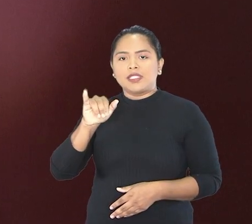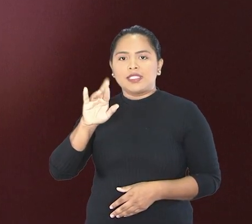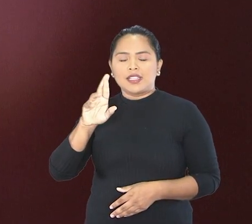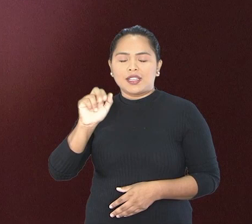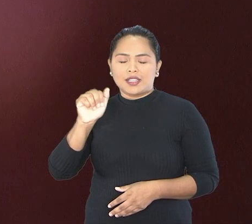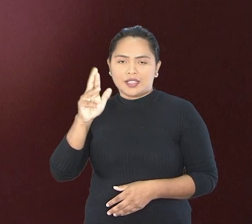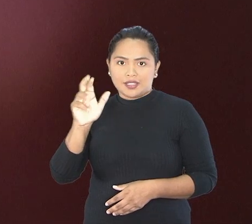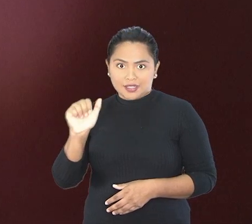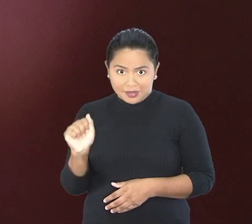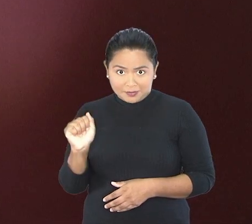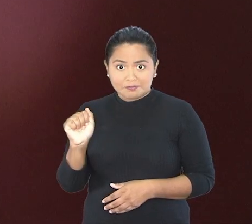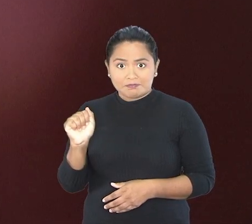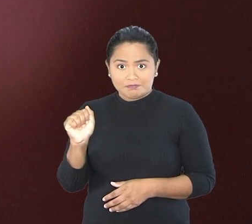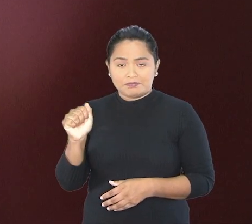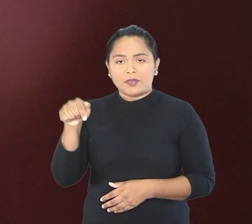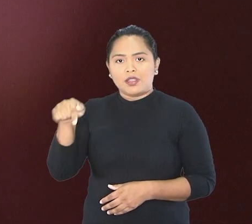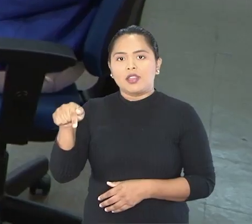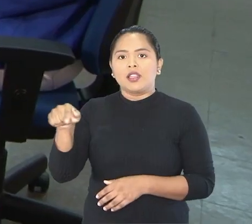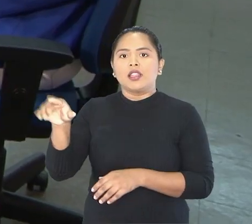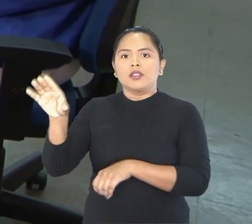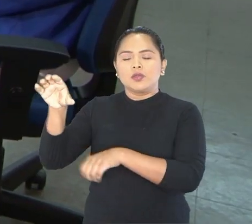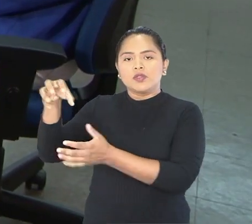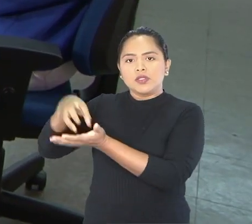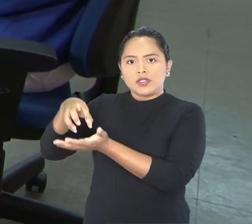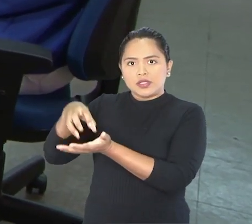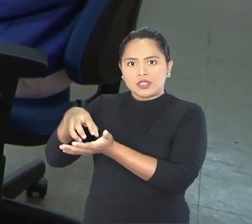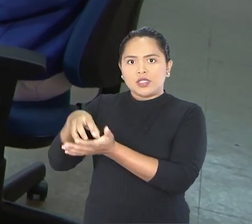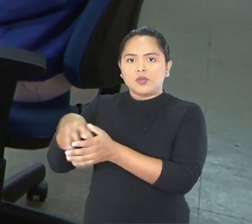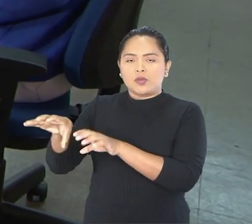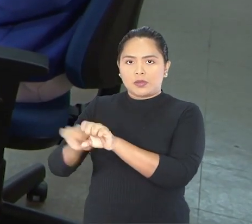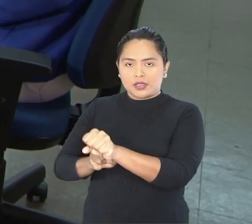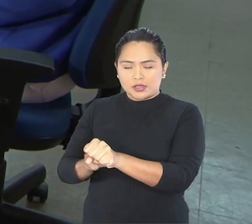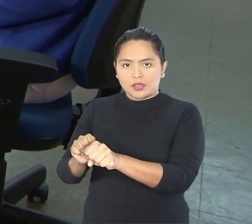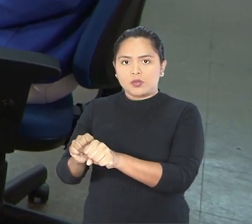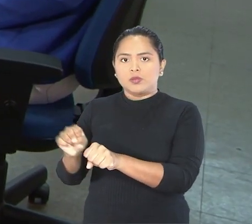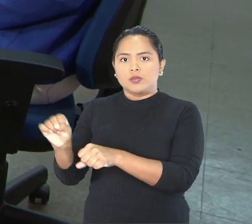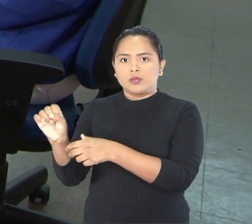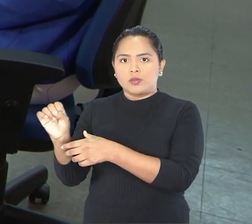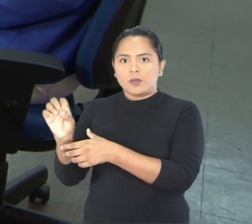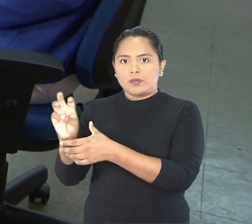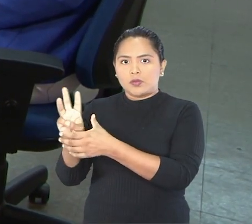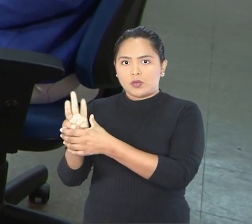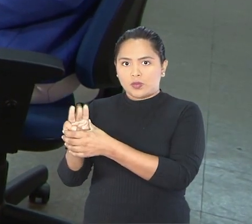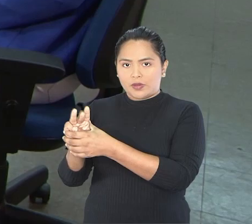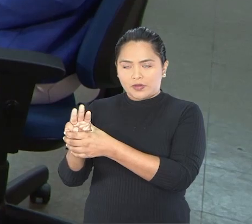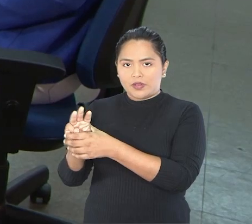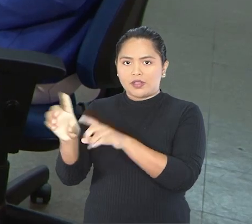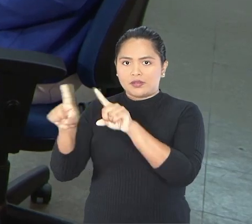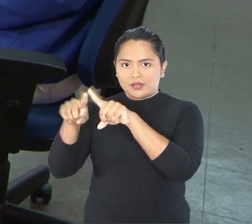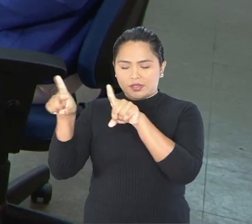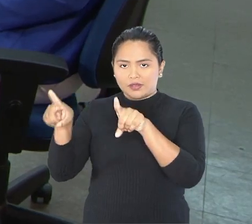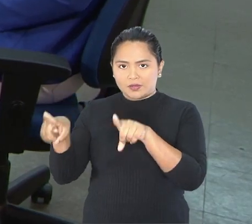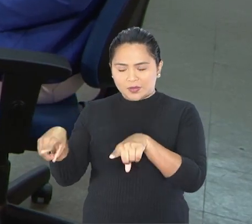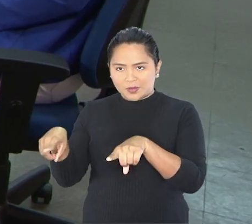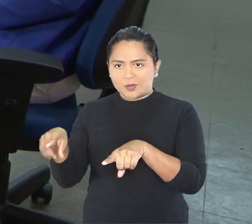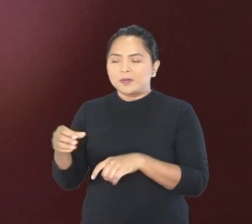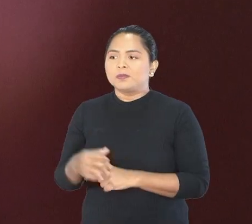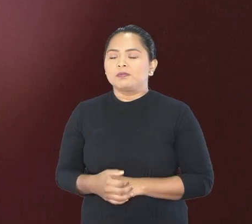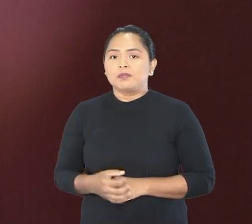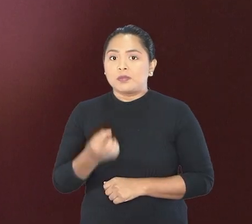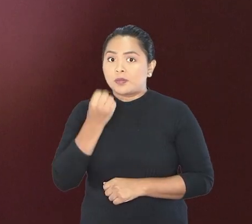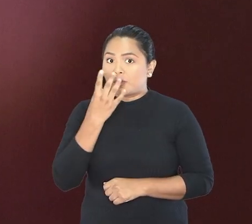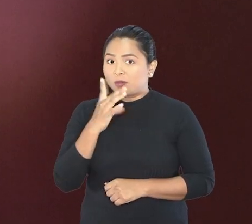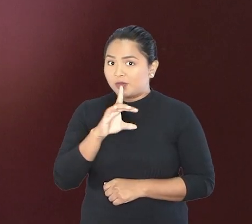do servidor da UFRR. Olá, Maiara, seja bem-vinda ao Assunto é Gestão. Bom dia,